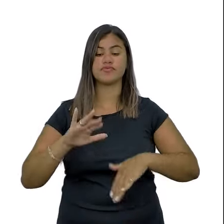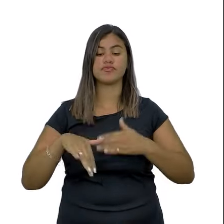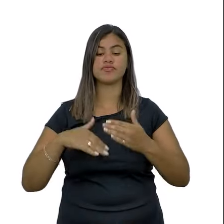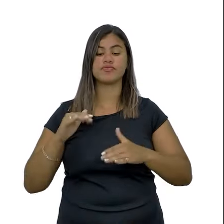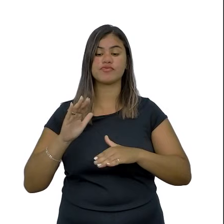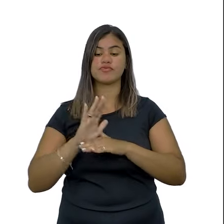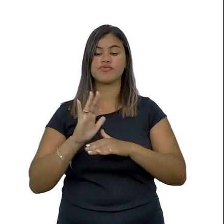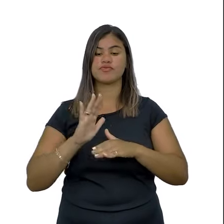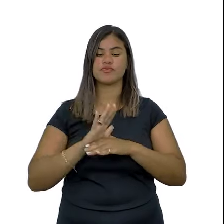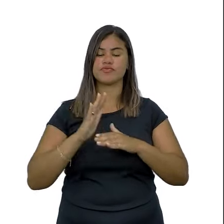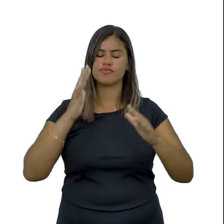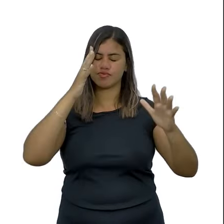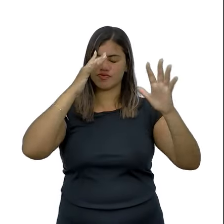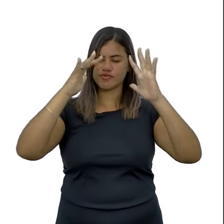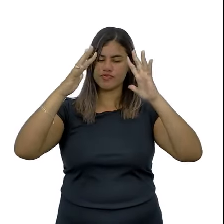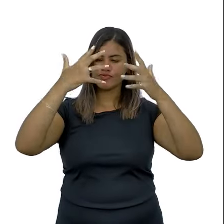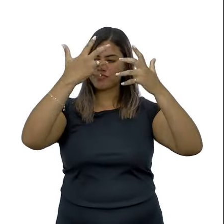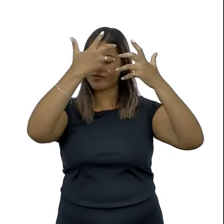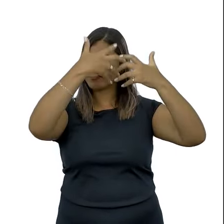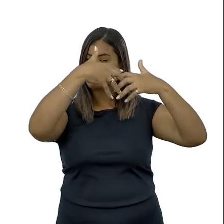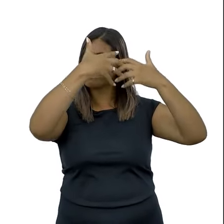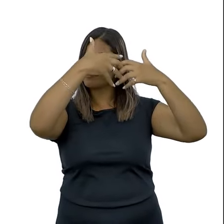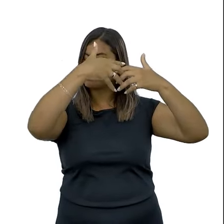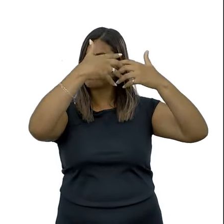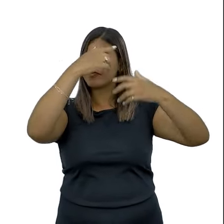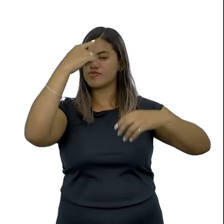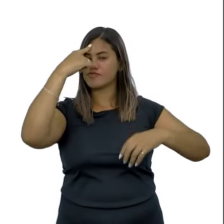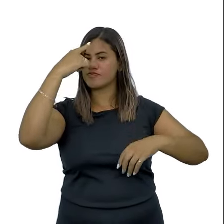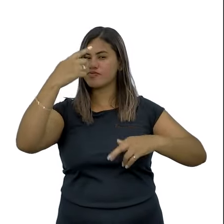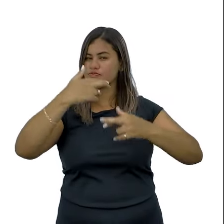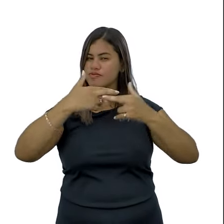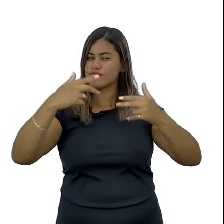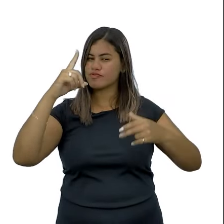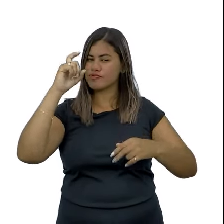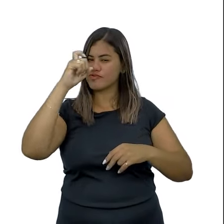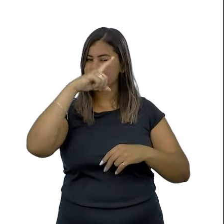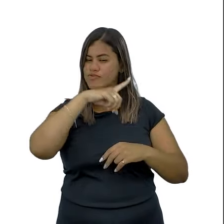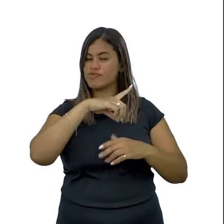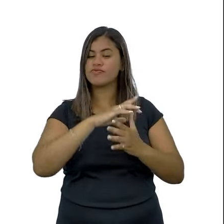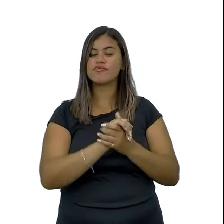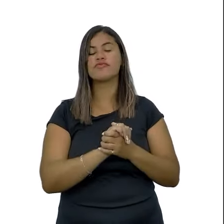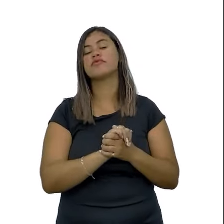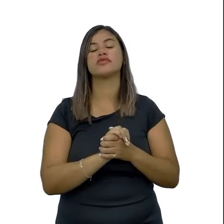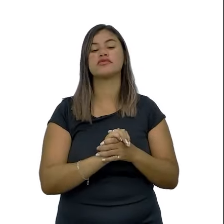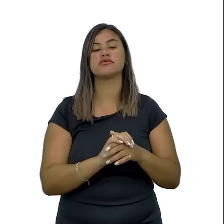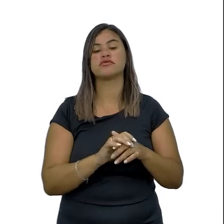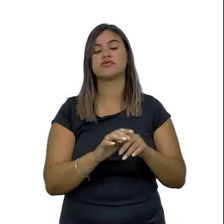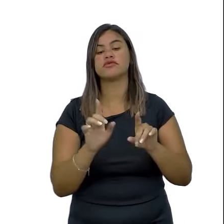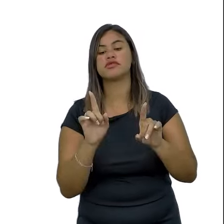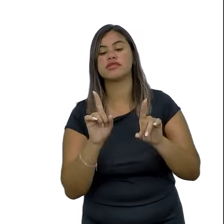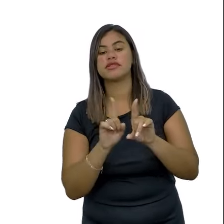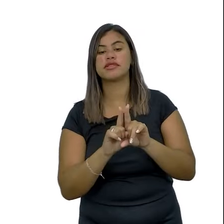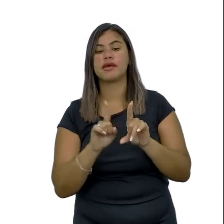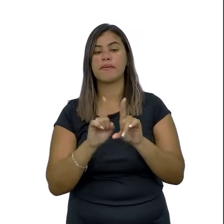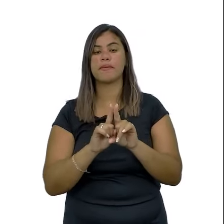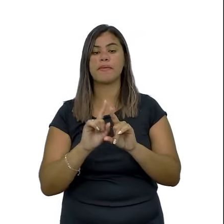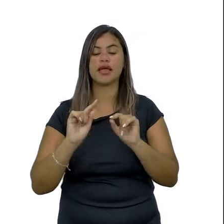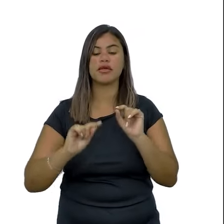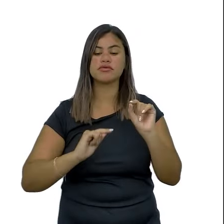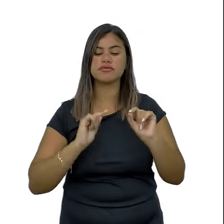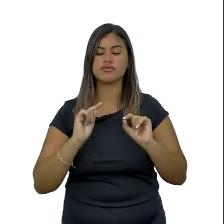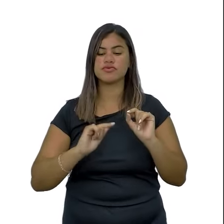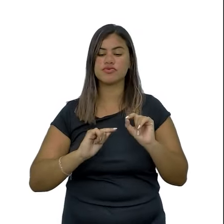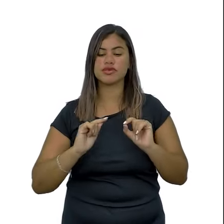maior reflexão sobre o porquê das dificuldades dos estudantes e uma forma